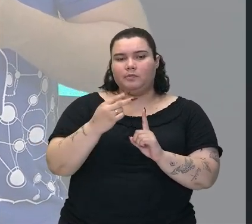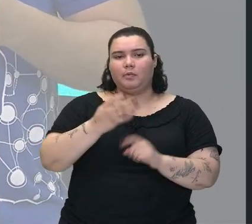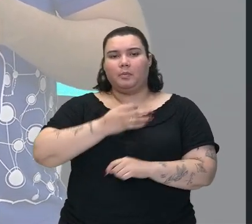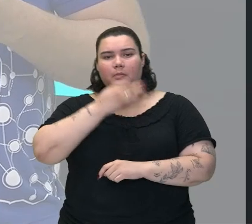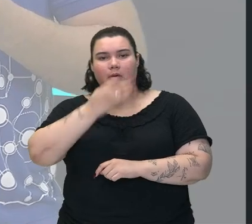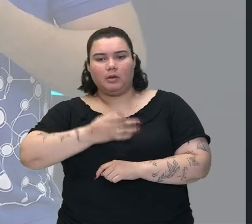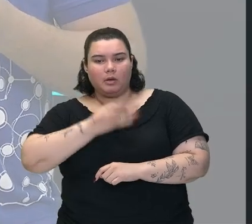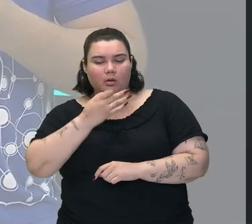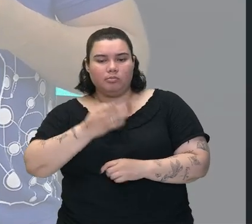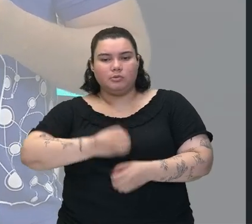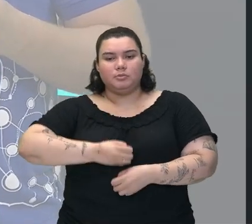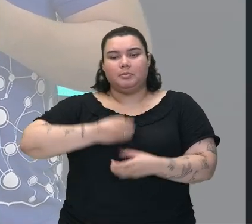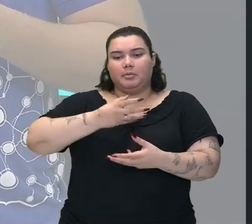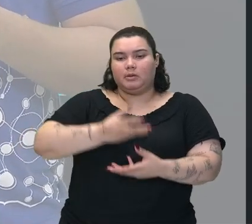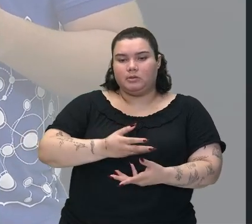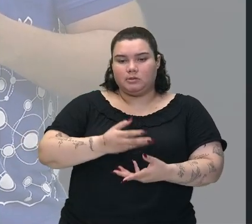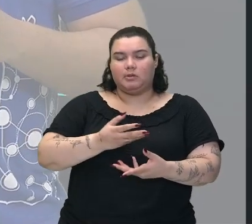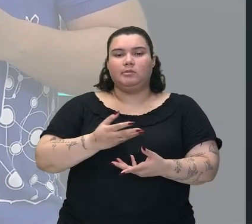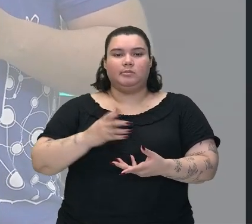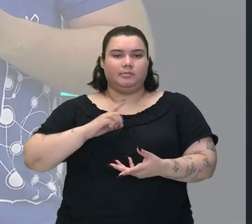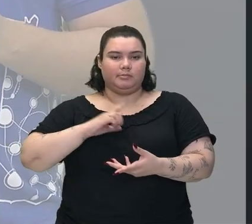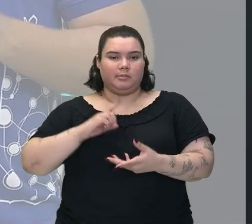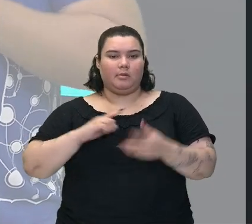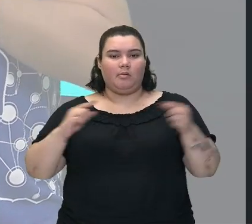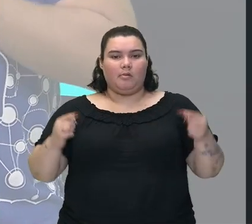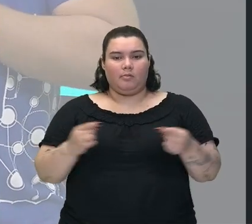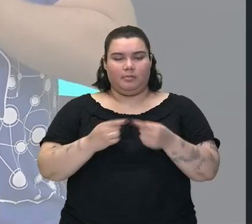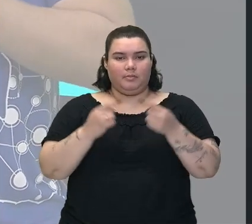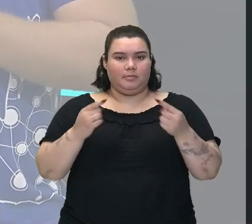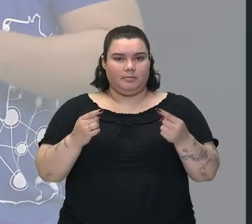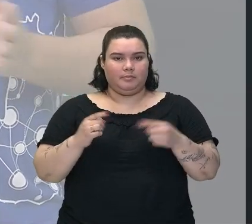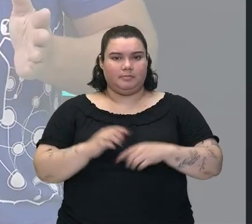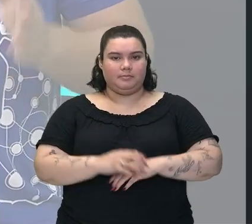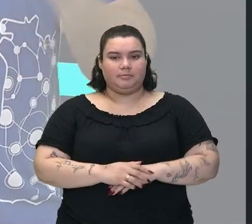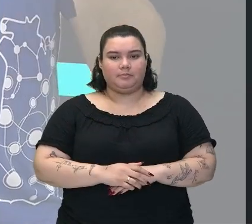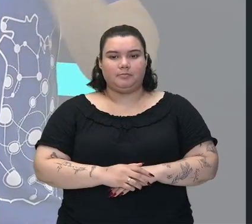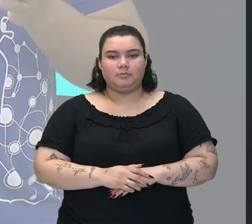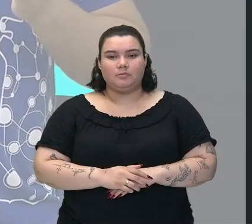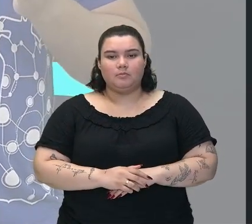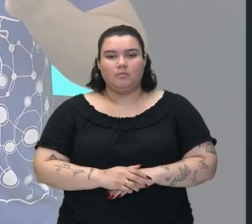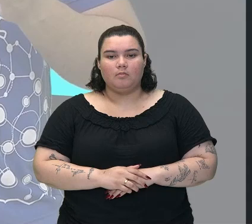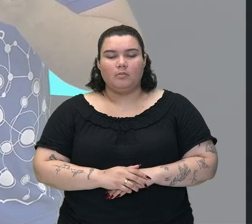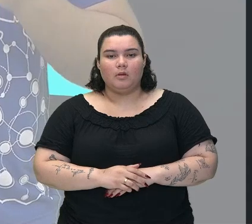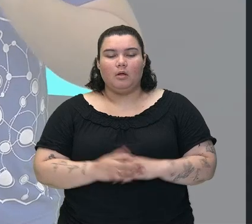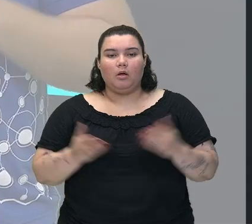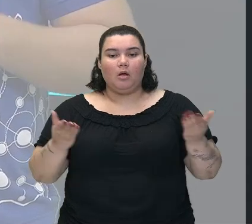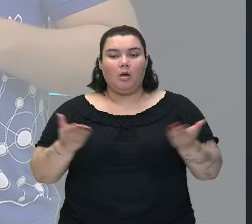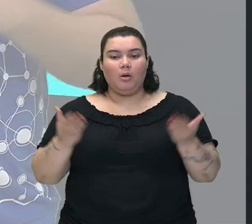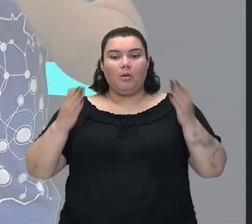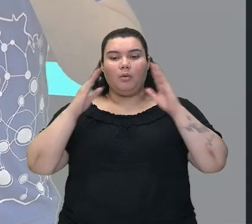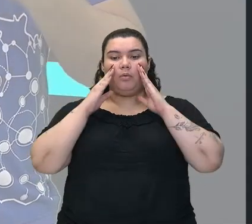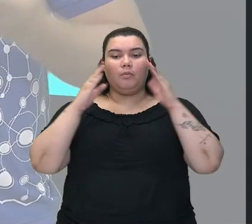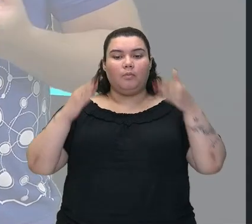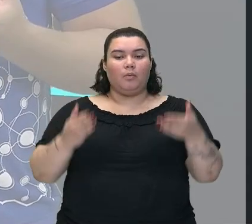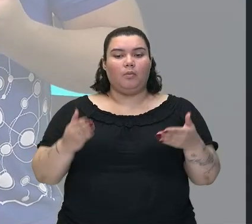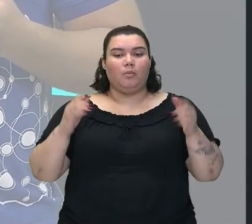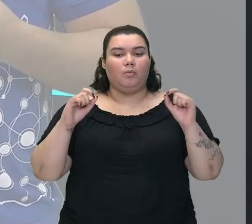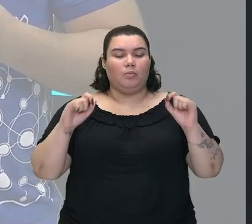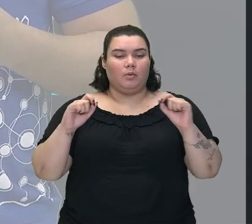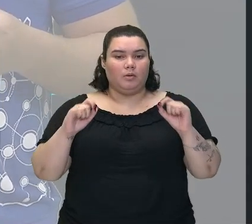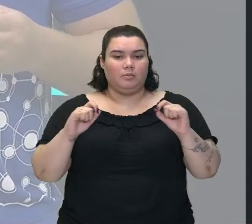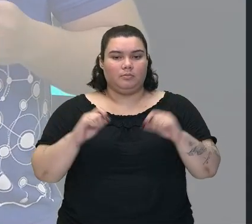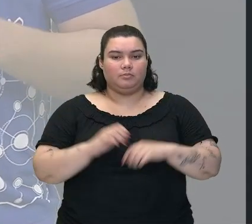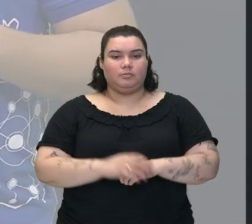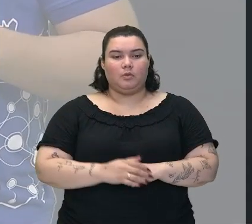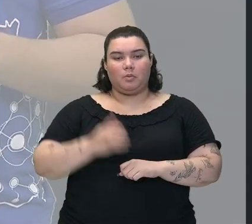vai culminar até com o período modernista, ok? Então vamos focar o nosso olhar para o primeiro autor que